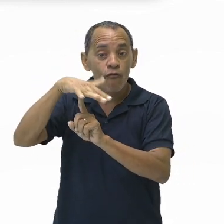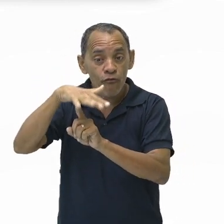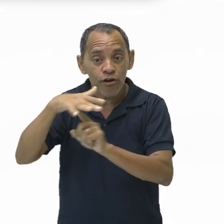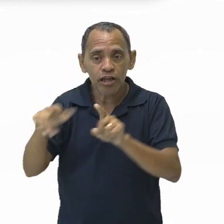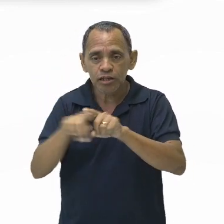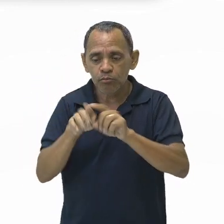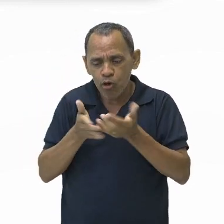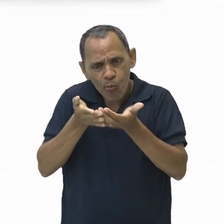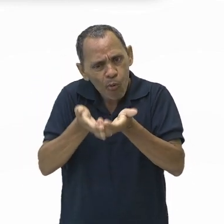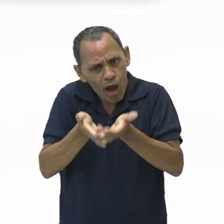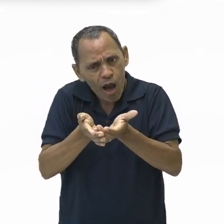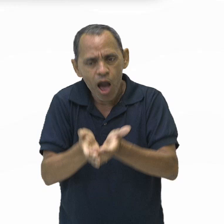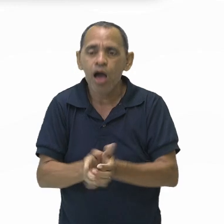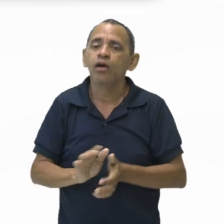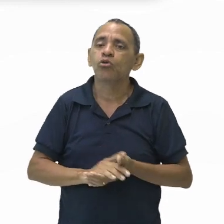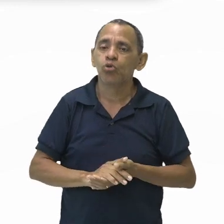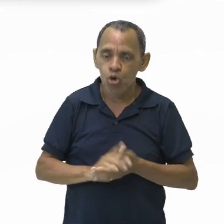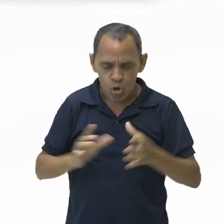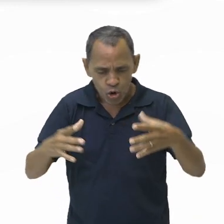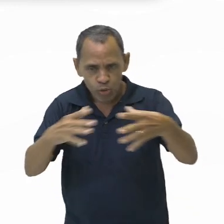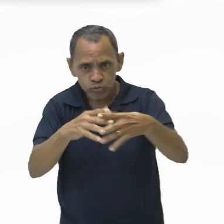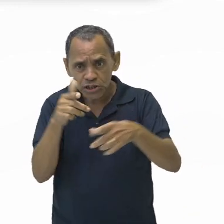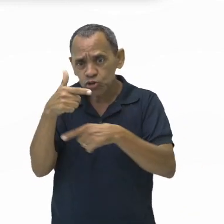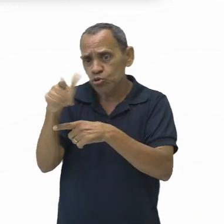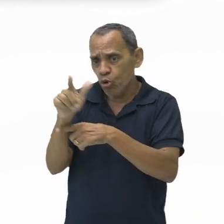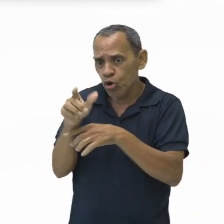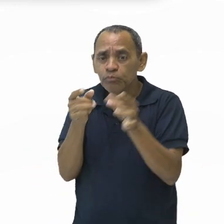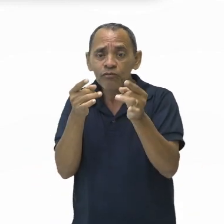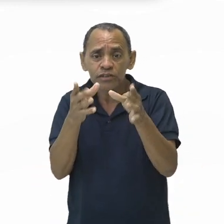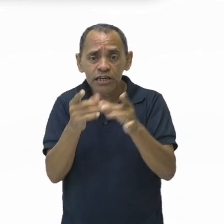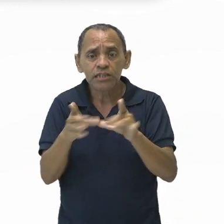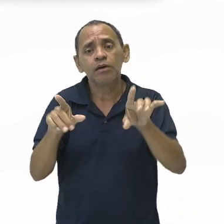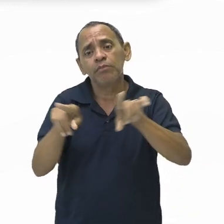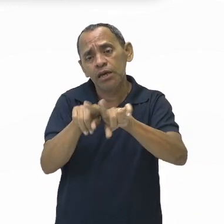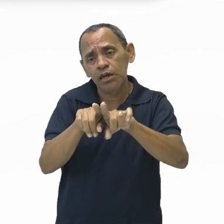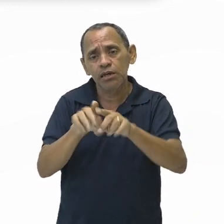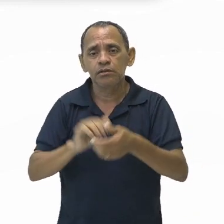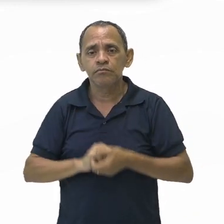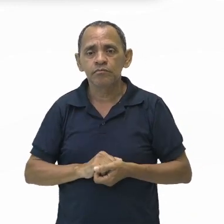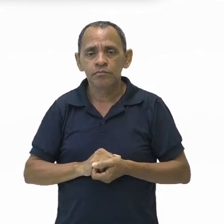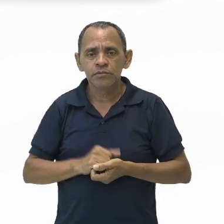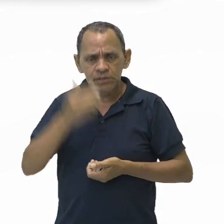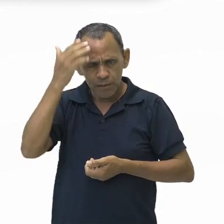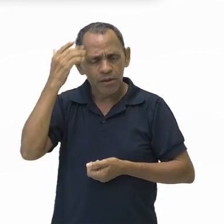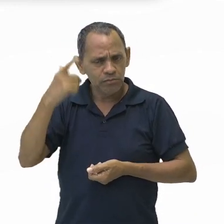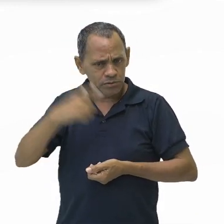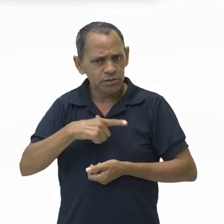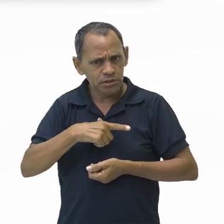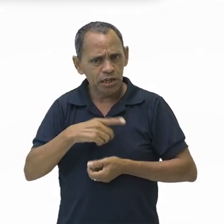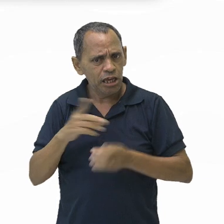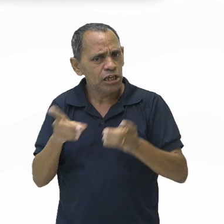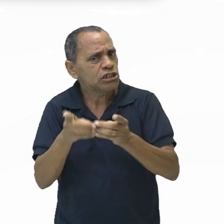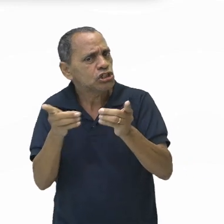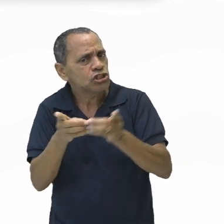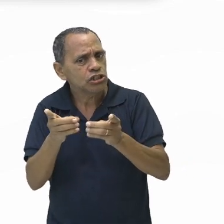outra comunidade, revender ali. Né. A gente sabe que tem ainda tem, né, essa dinâmica aí, essa forma